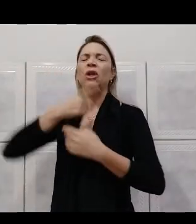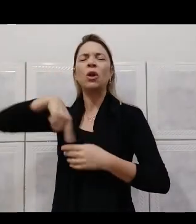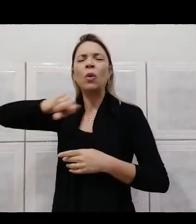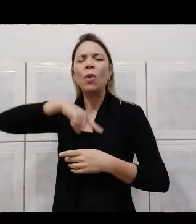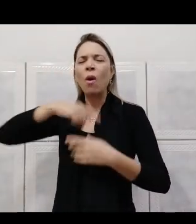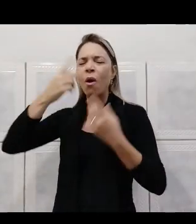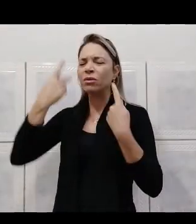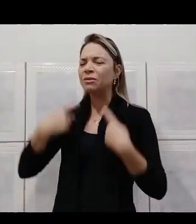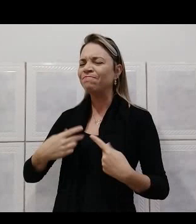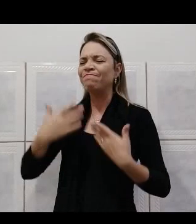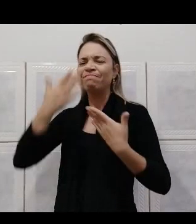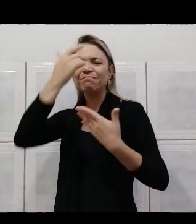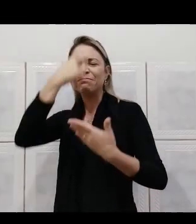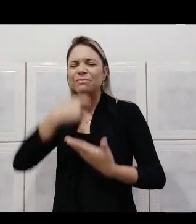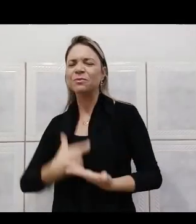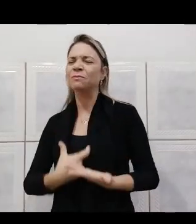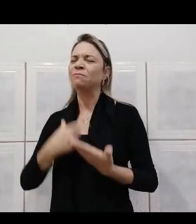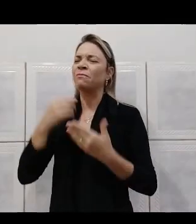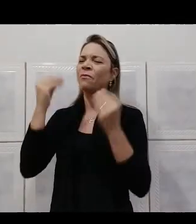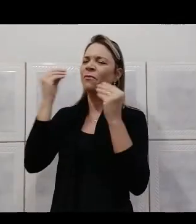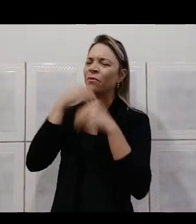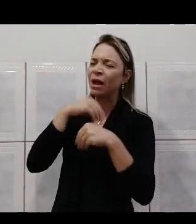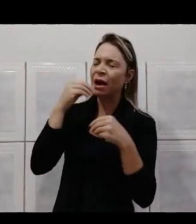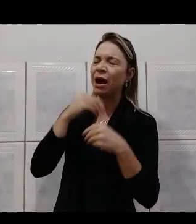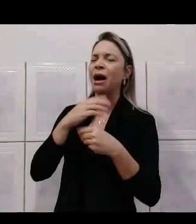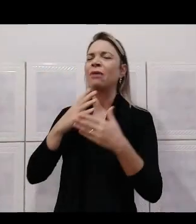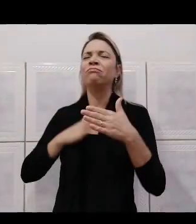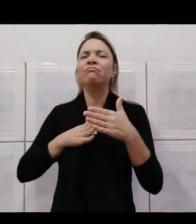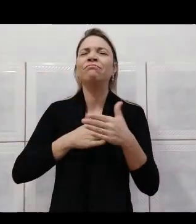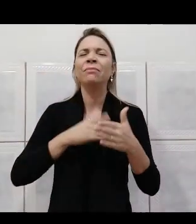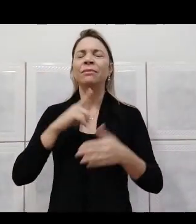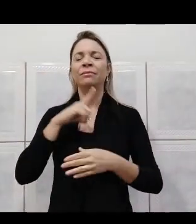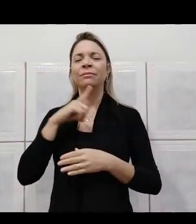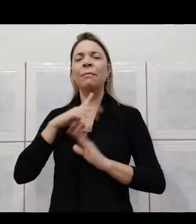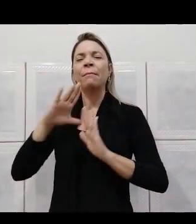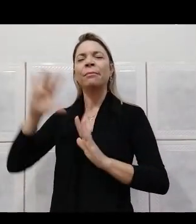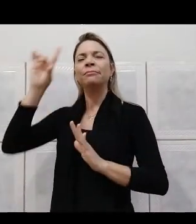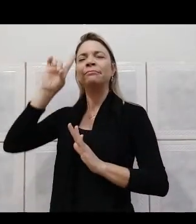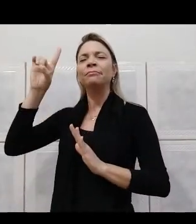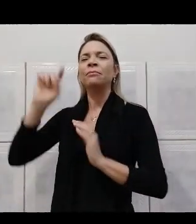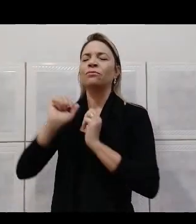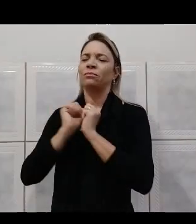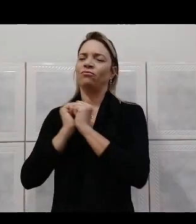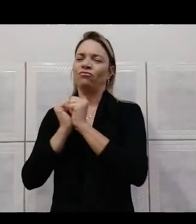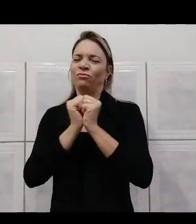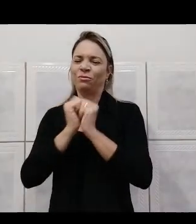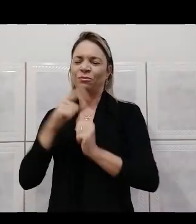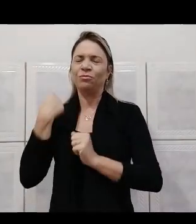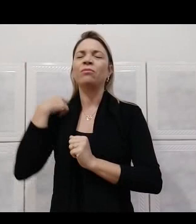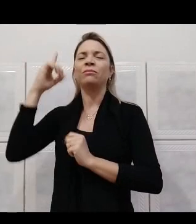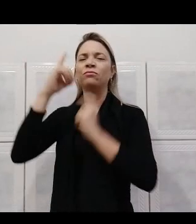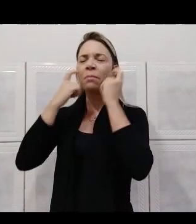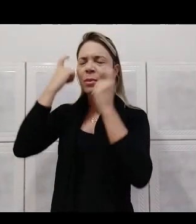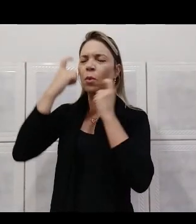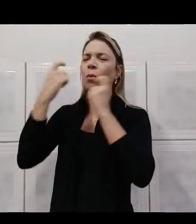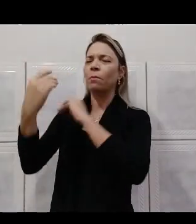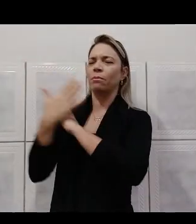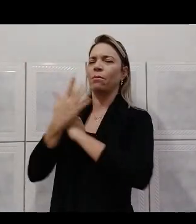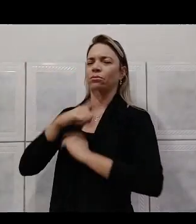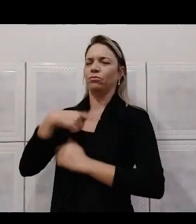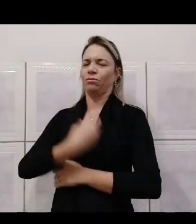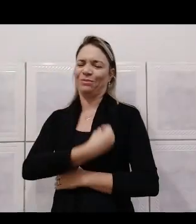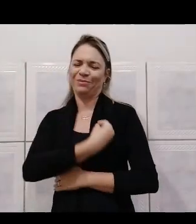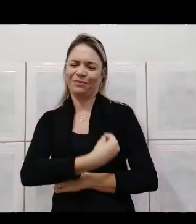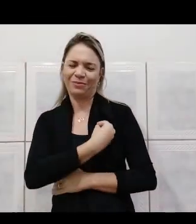nos abençoar. Primeiro com a Tua própria presença, mas também com todas as bênçãos que o Senhor tem nos concedido. E dentre